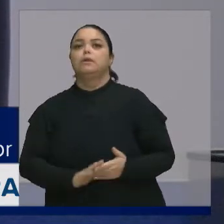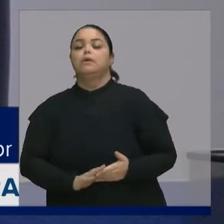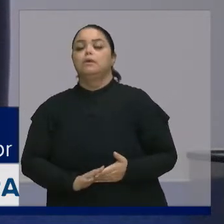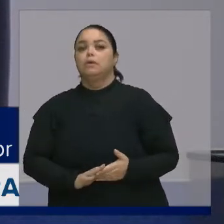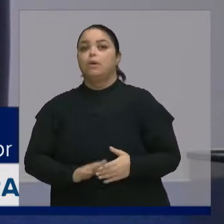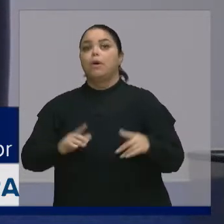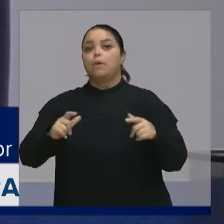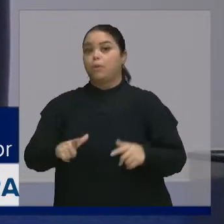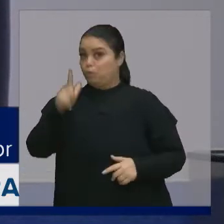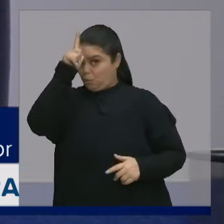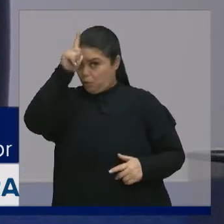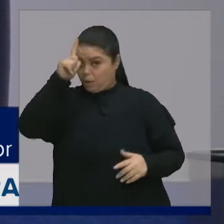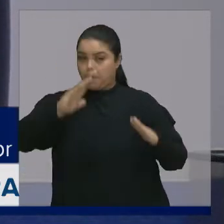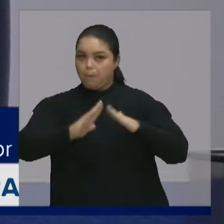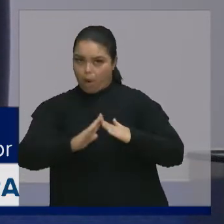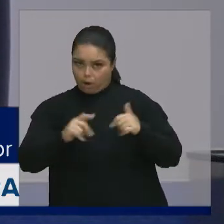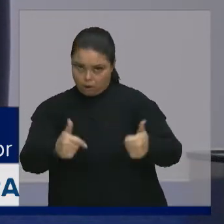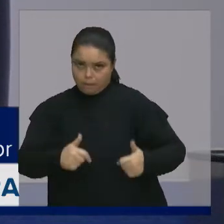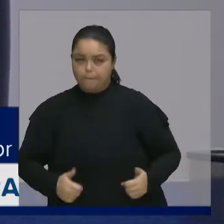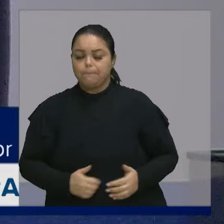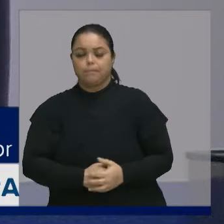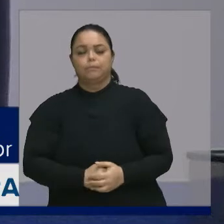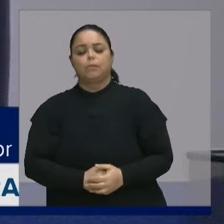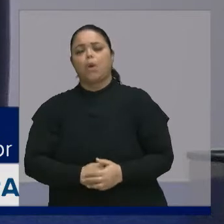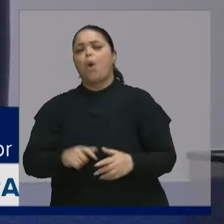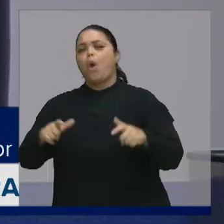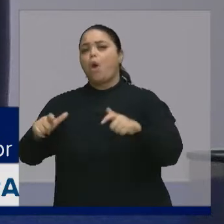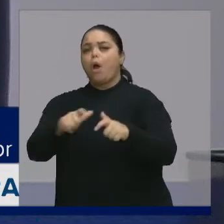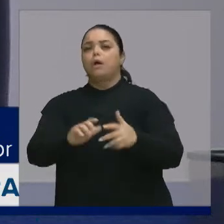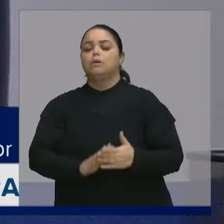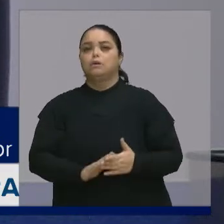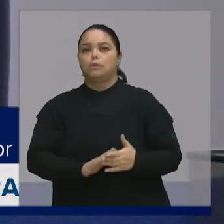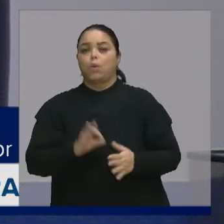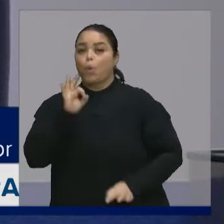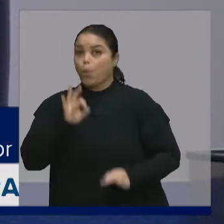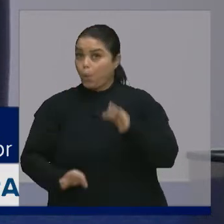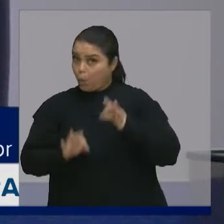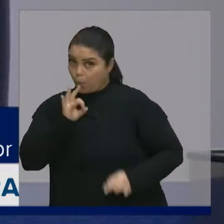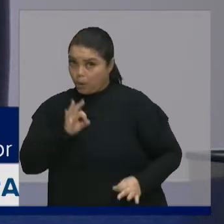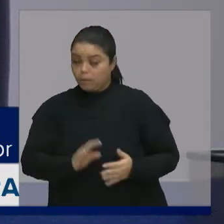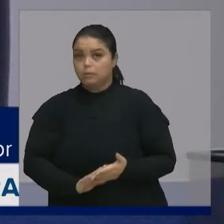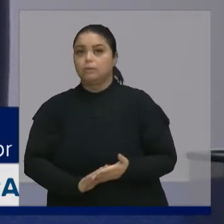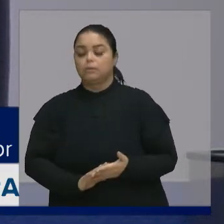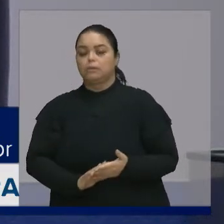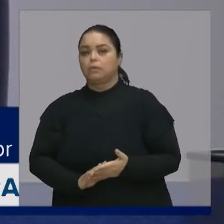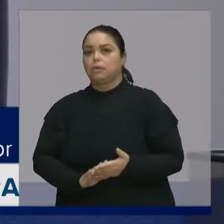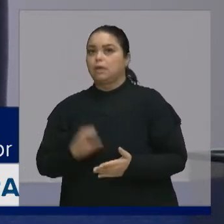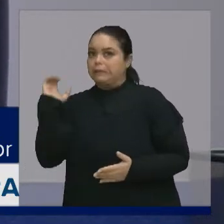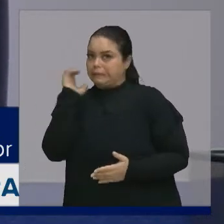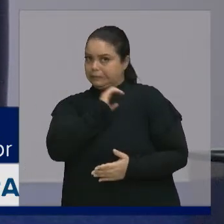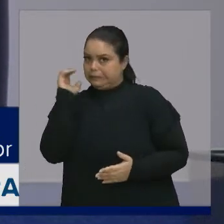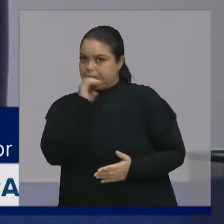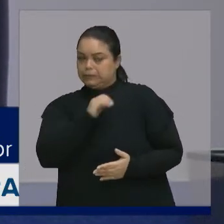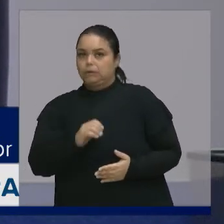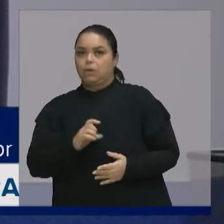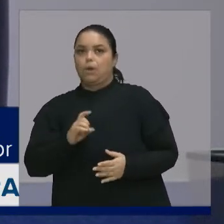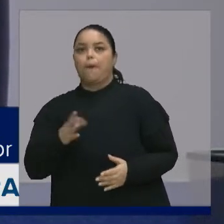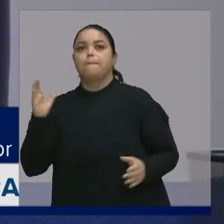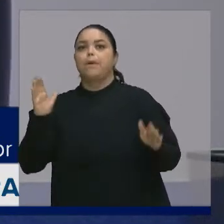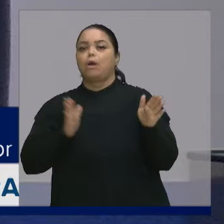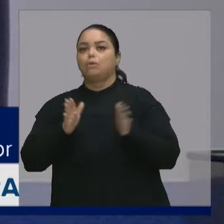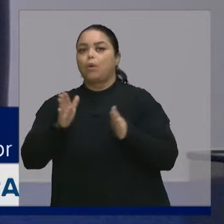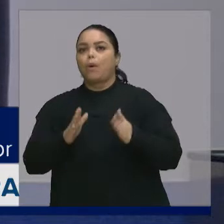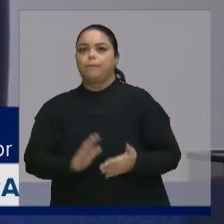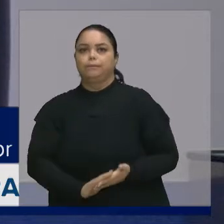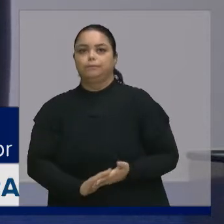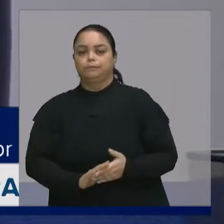situados no Campo dos Alemães. Comissões, Justiça, O rito é urgente. Término do prazo para emendas,